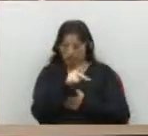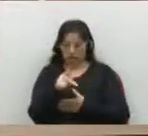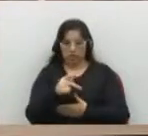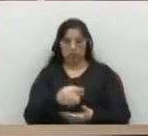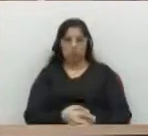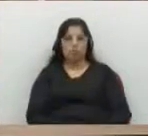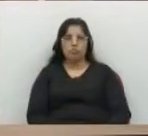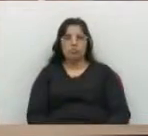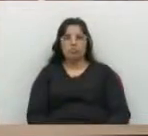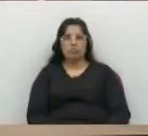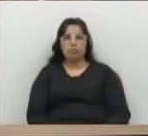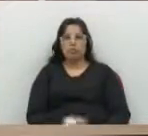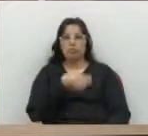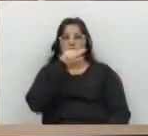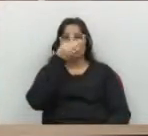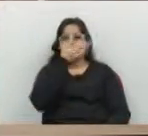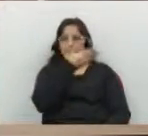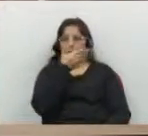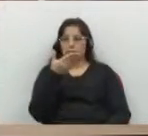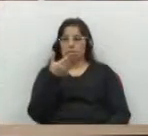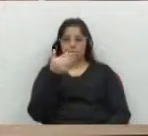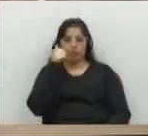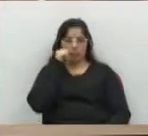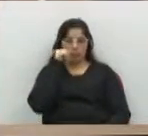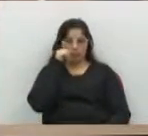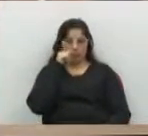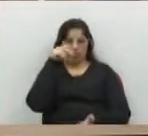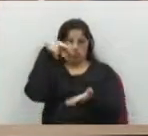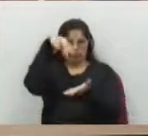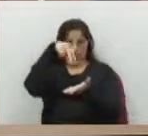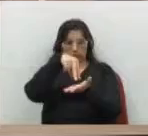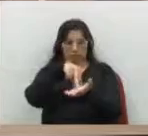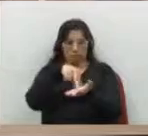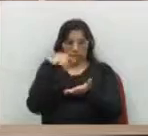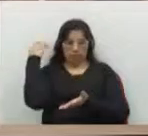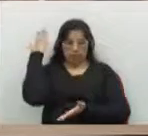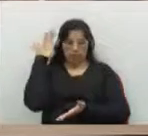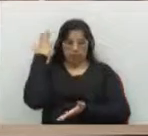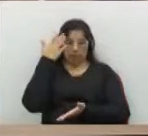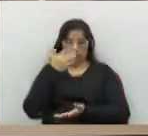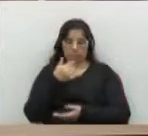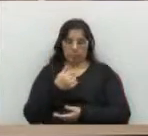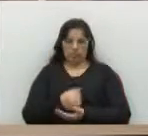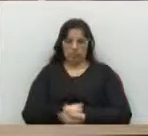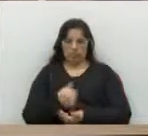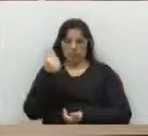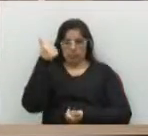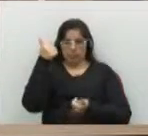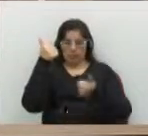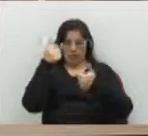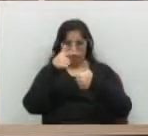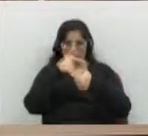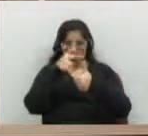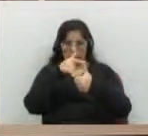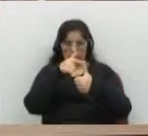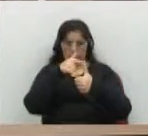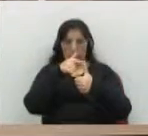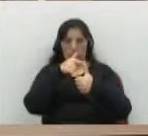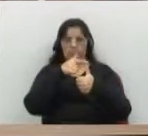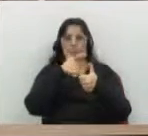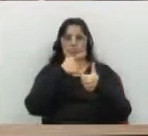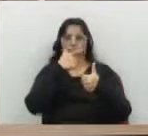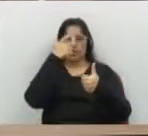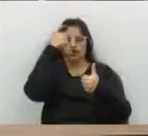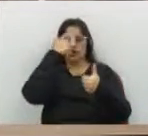algum vereador? Gostaria. Com a palavra, primeiro a vereadora Érica Monteiro, depois o vereador André